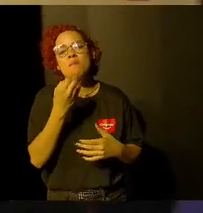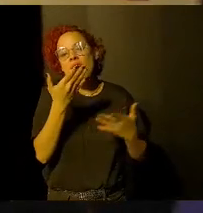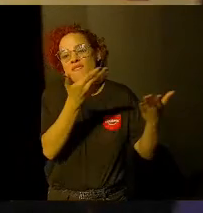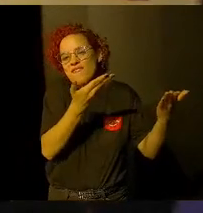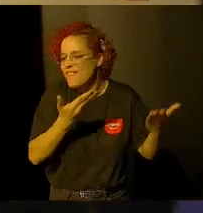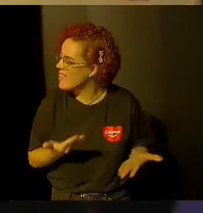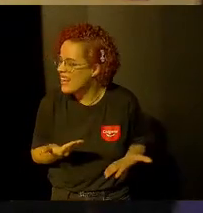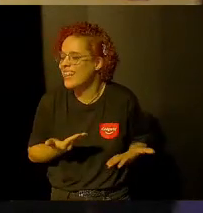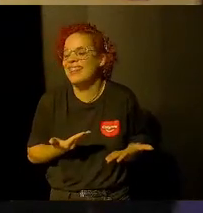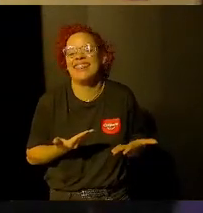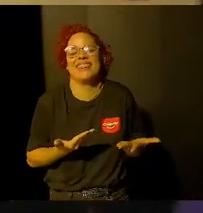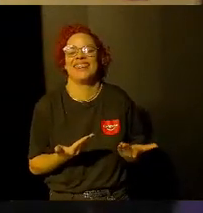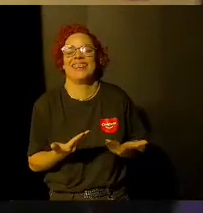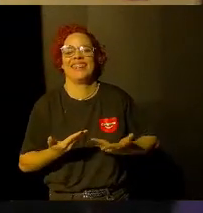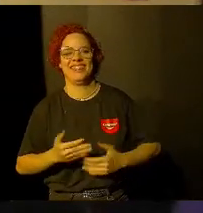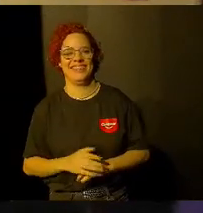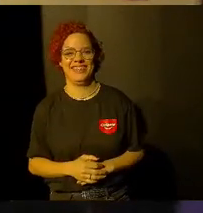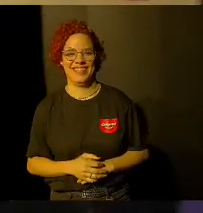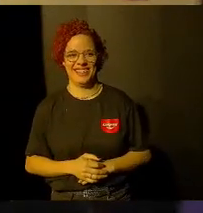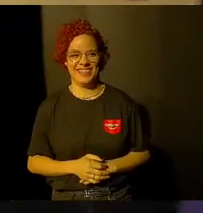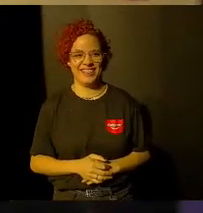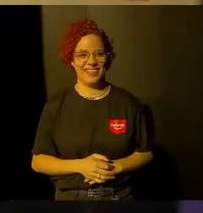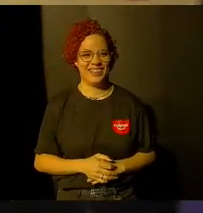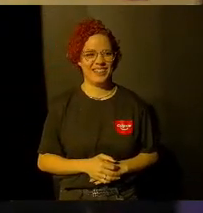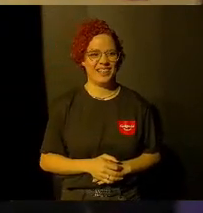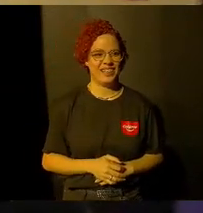onde você tá atrapalhada